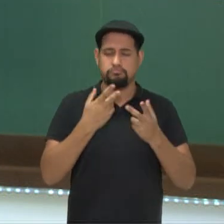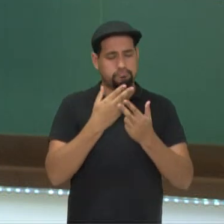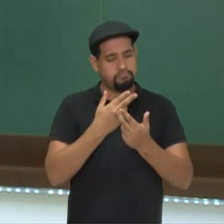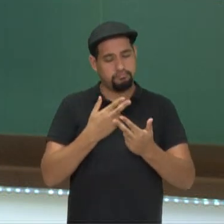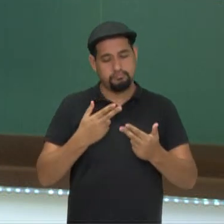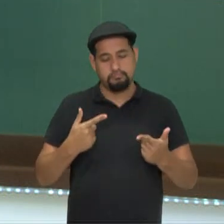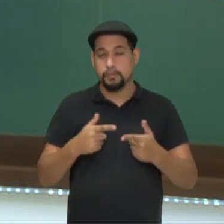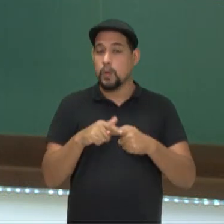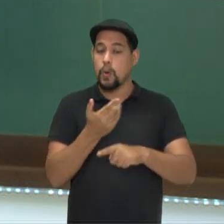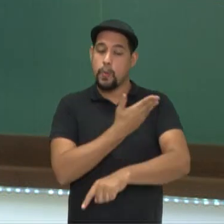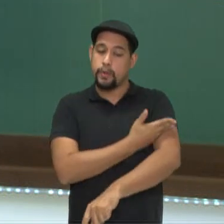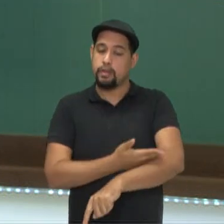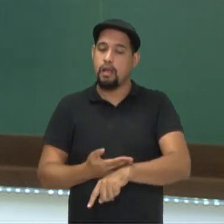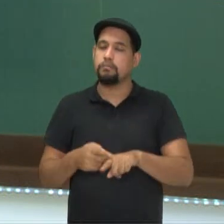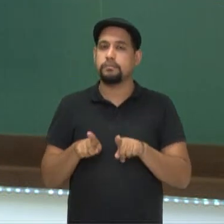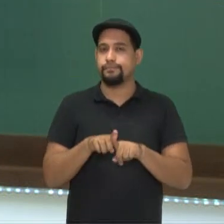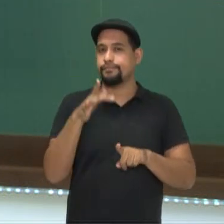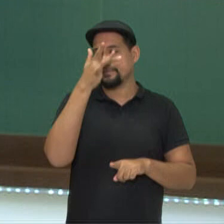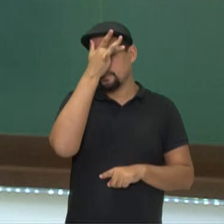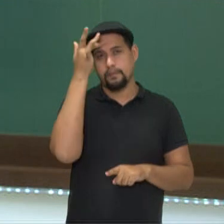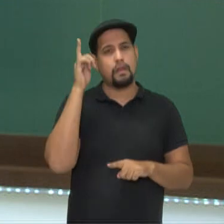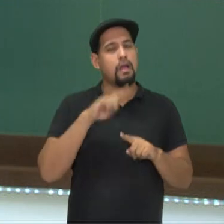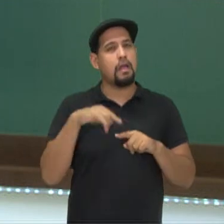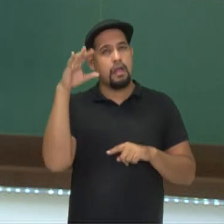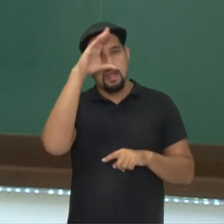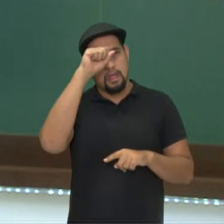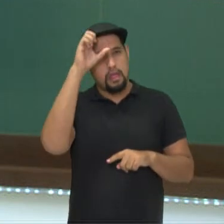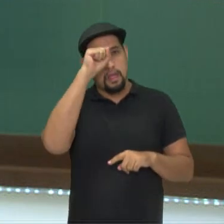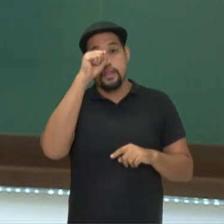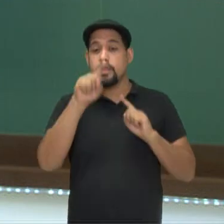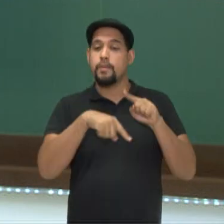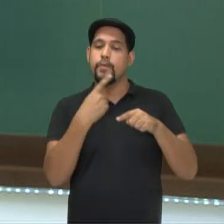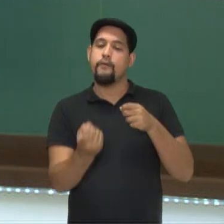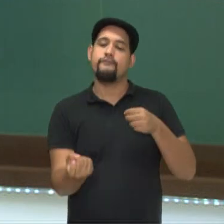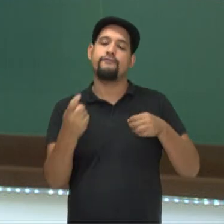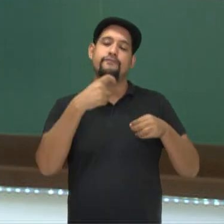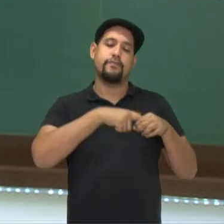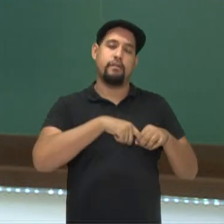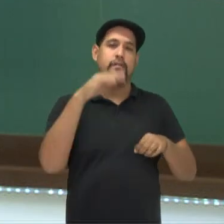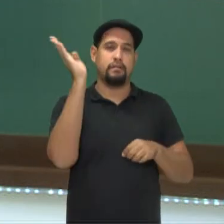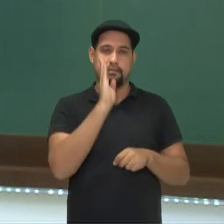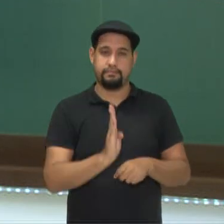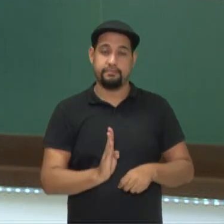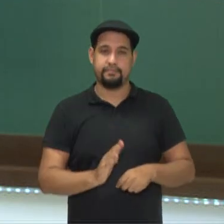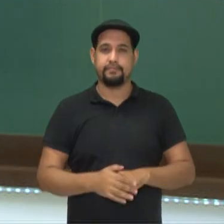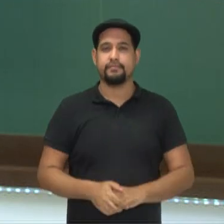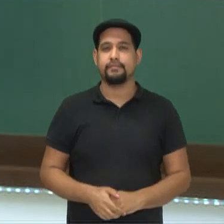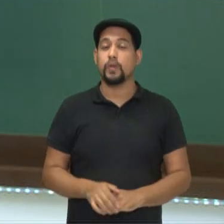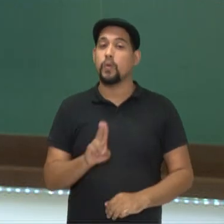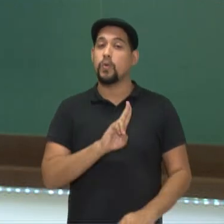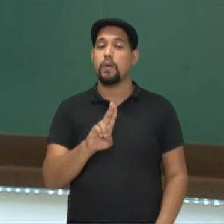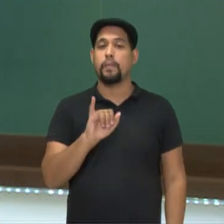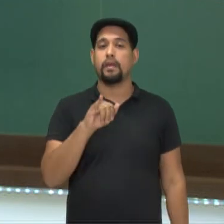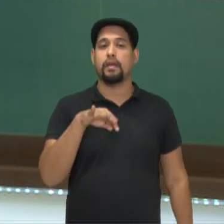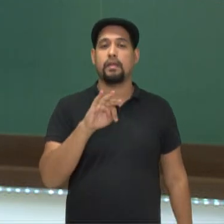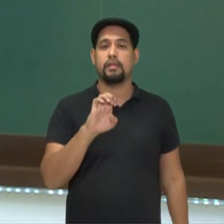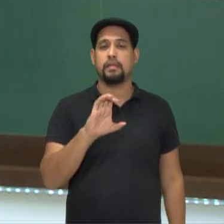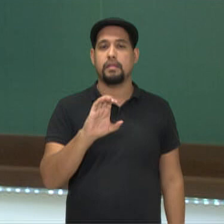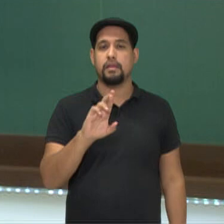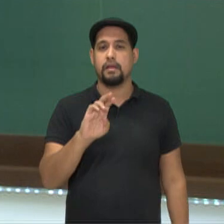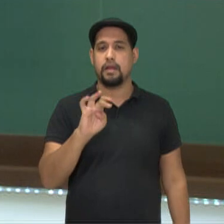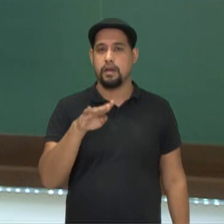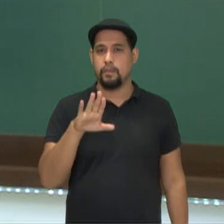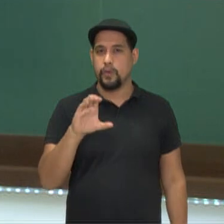idioma, né, comportamento das pessoas. Quando aprendeu tudo, volta, no caso, para o Brasil, tá? O nome disso é